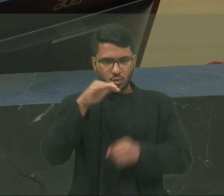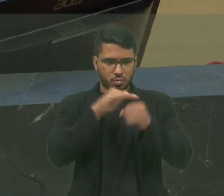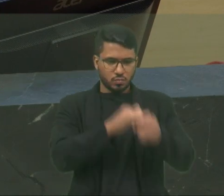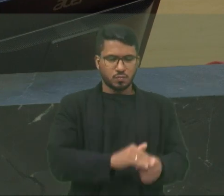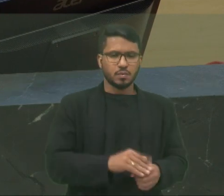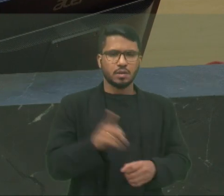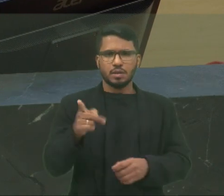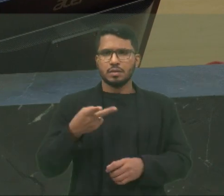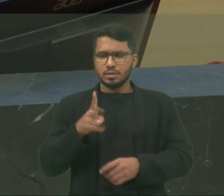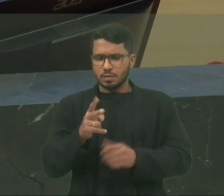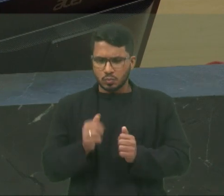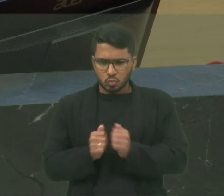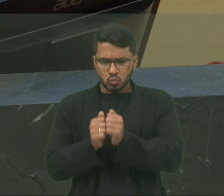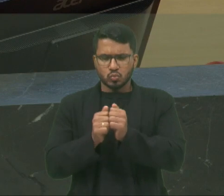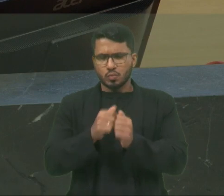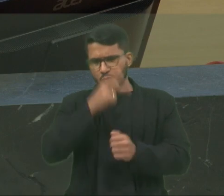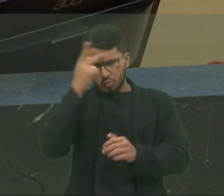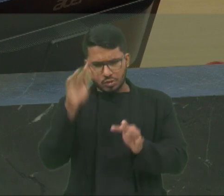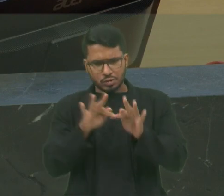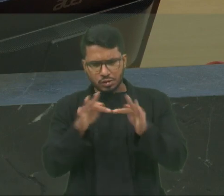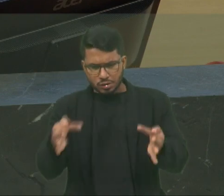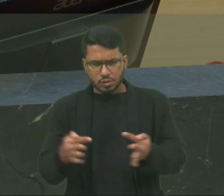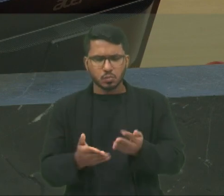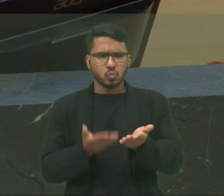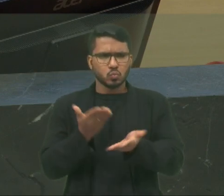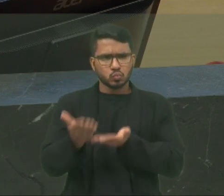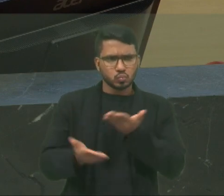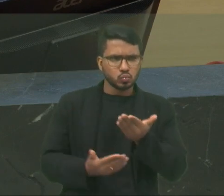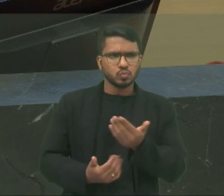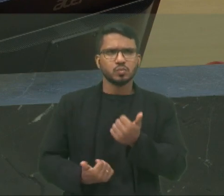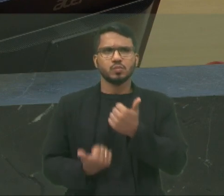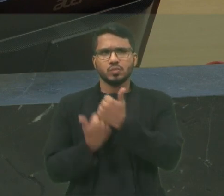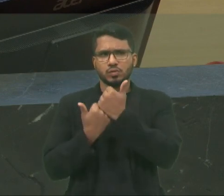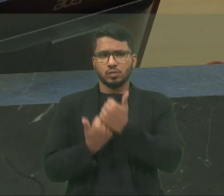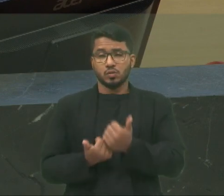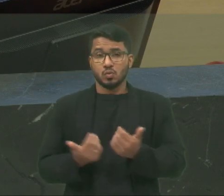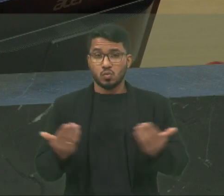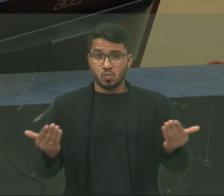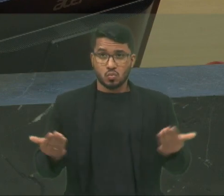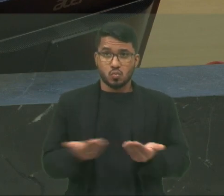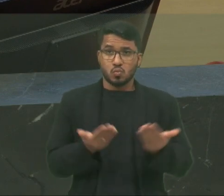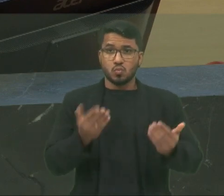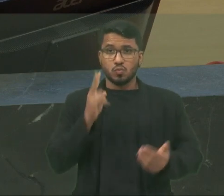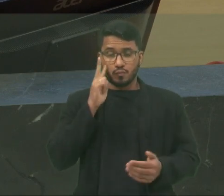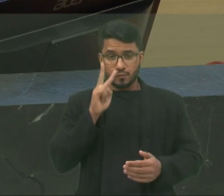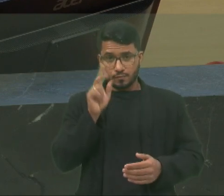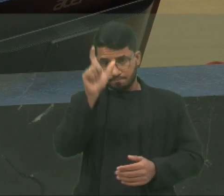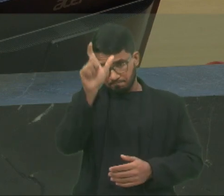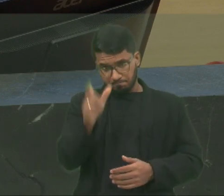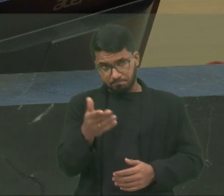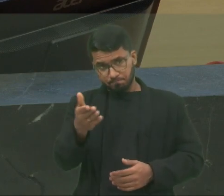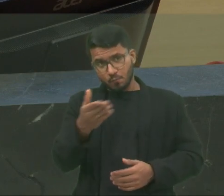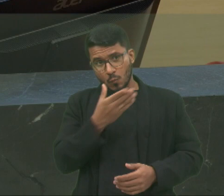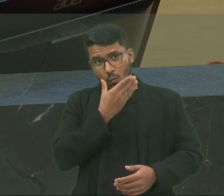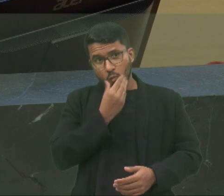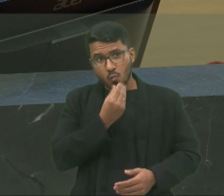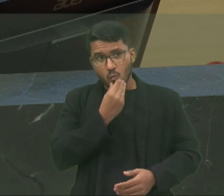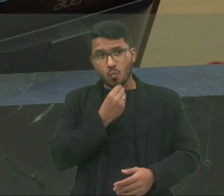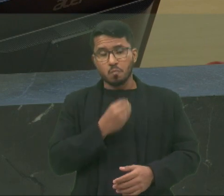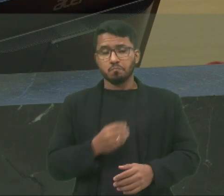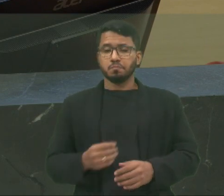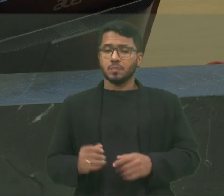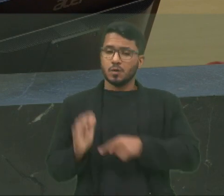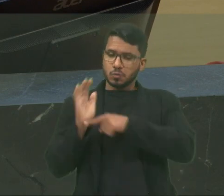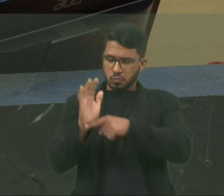estar ao lado dos mais humildes e mais necessitados hoje. Vislumbramos em você um grande agente de